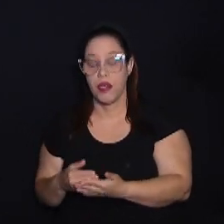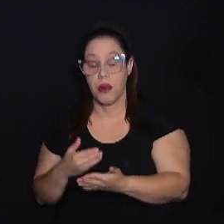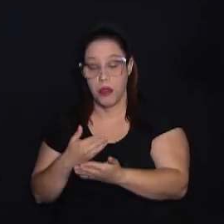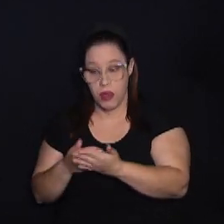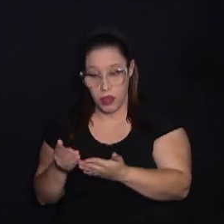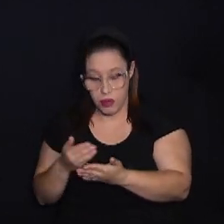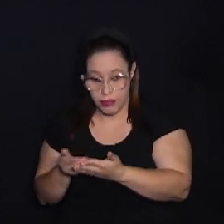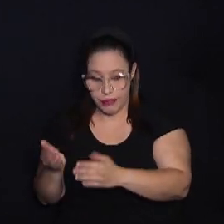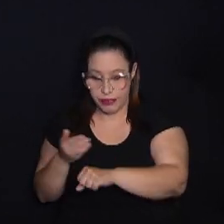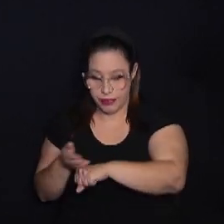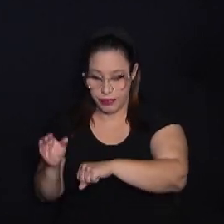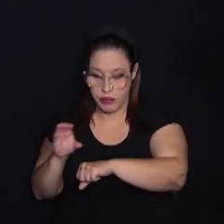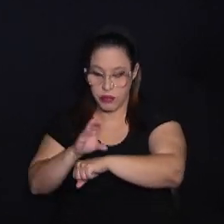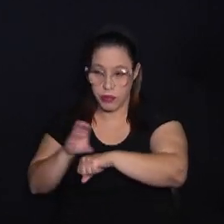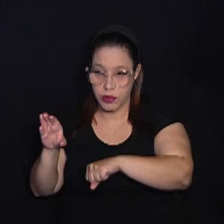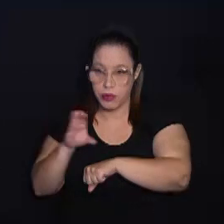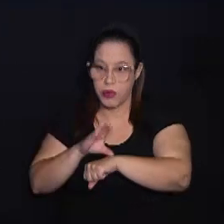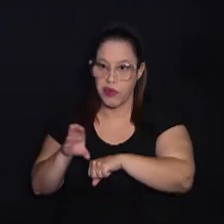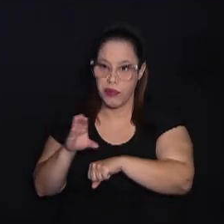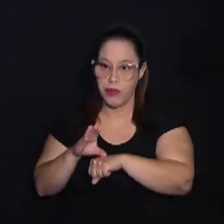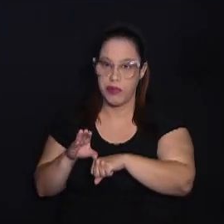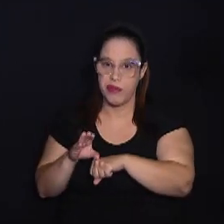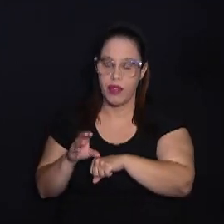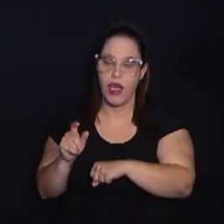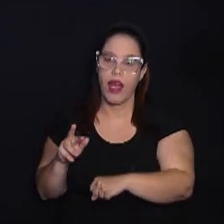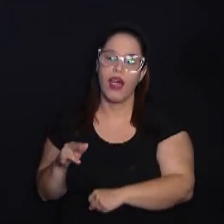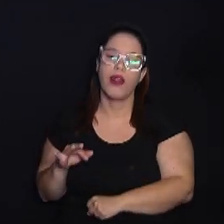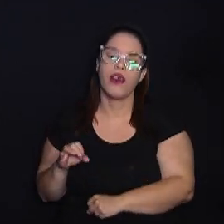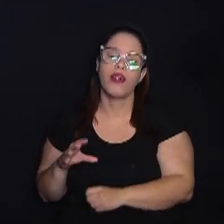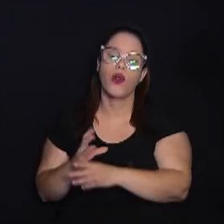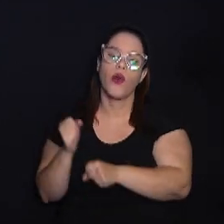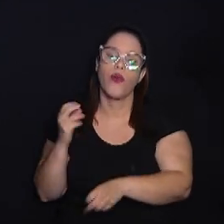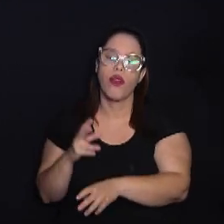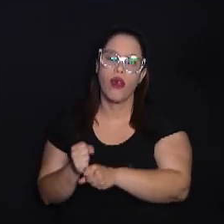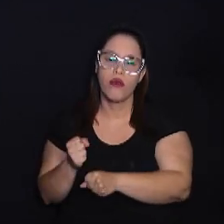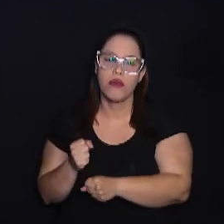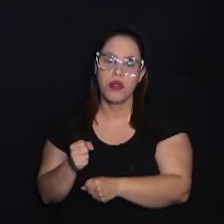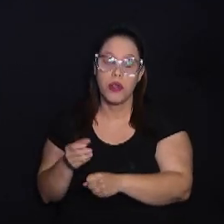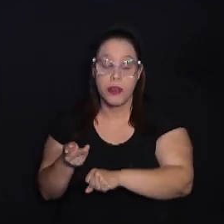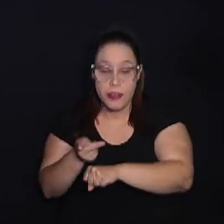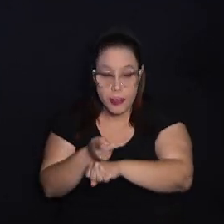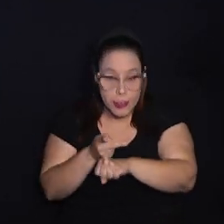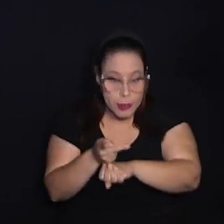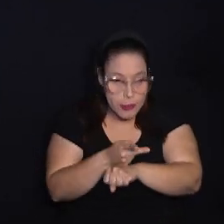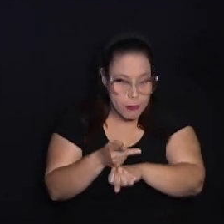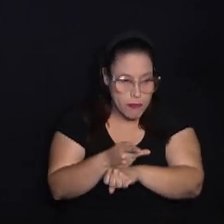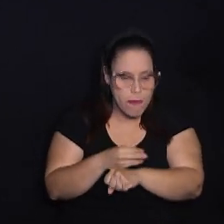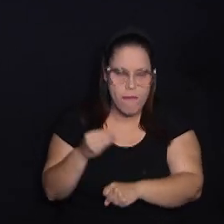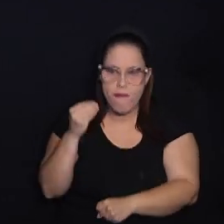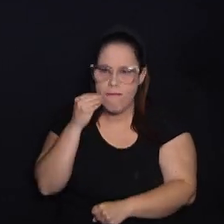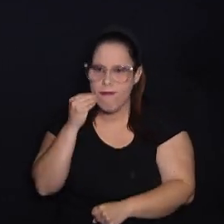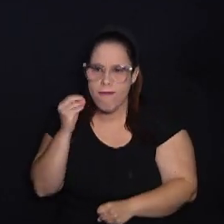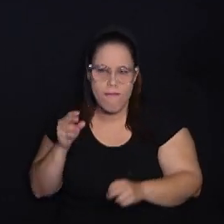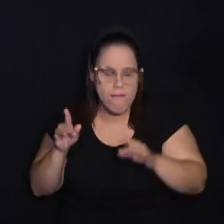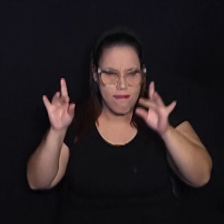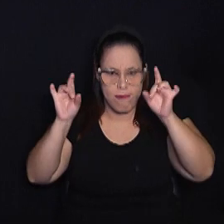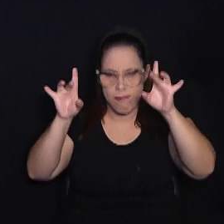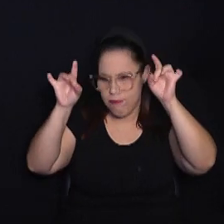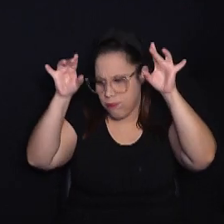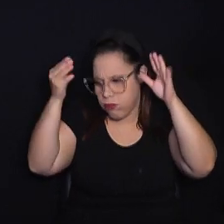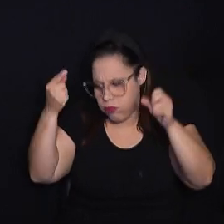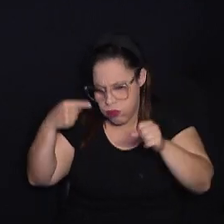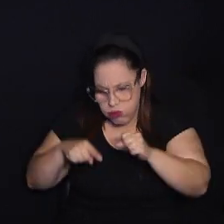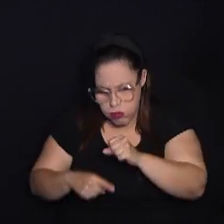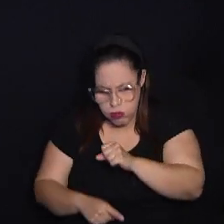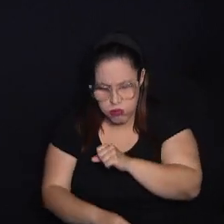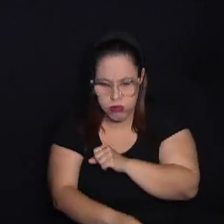cursos relacionados à área contábil, procurando sempre se especializar, se aprofundar